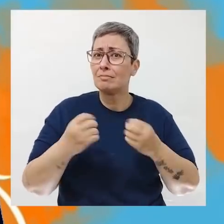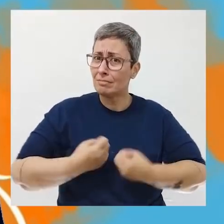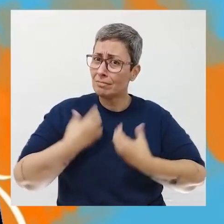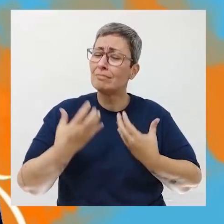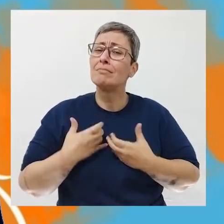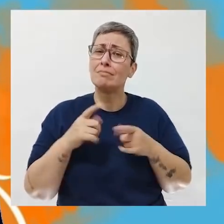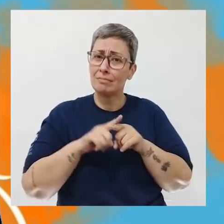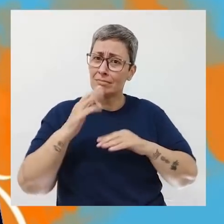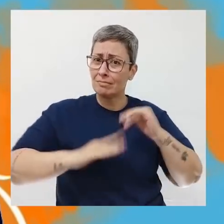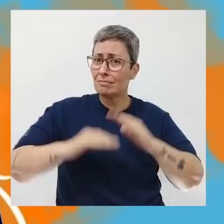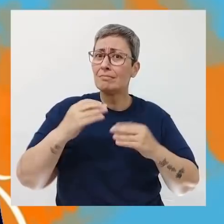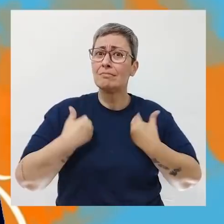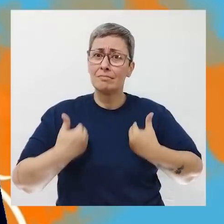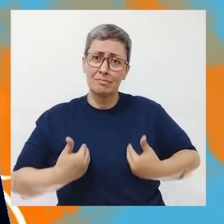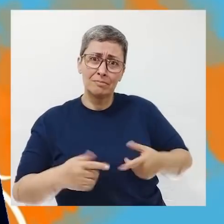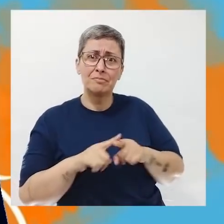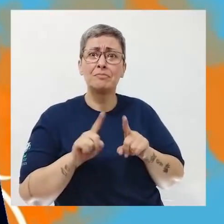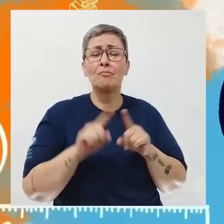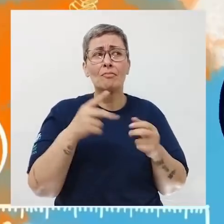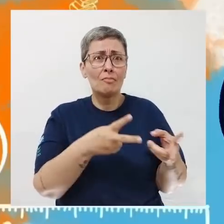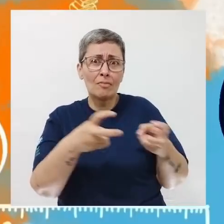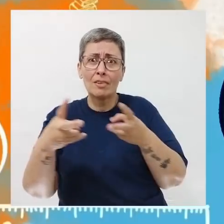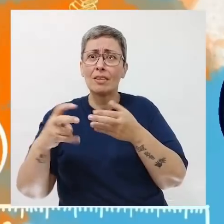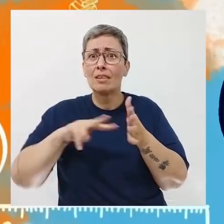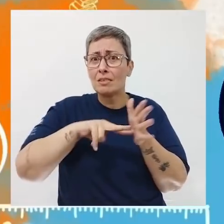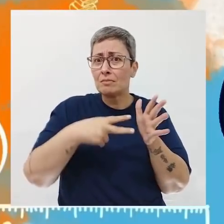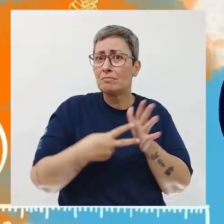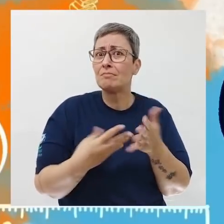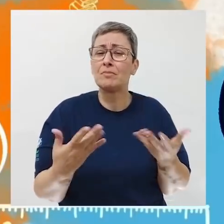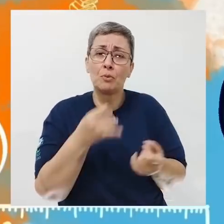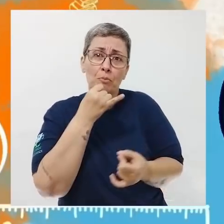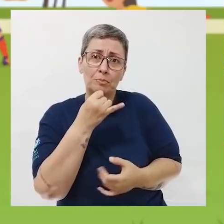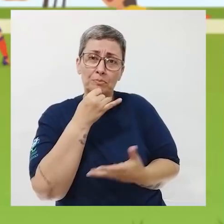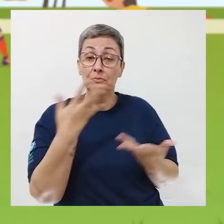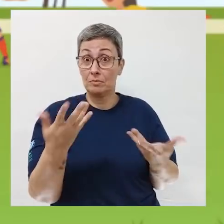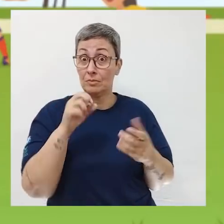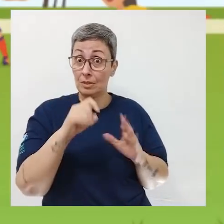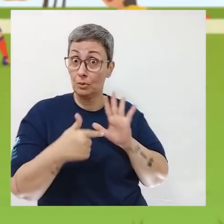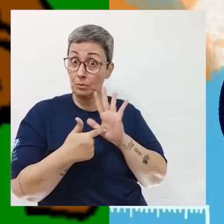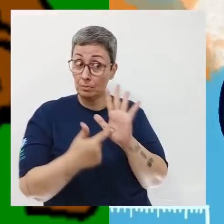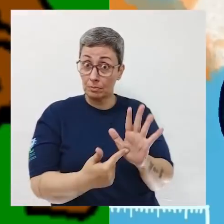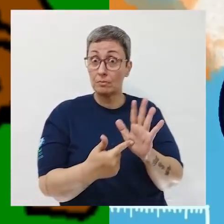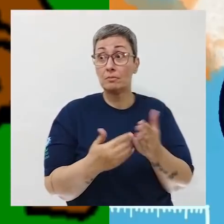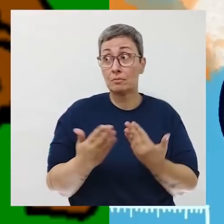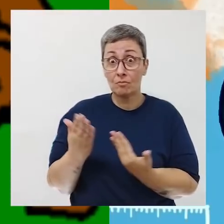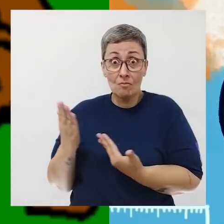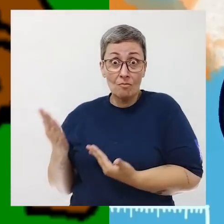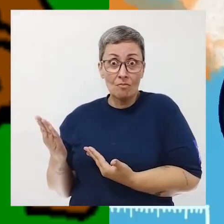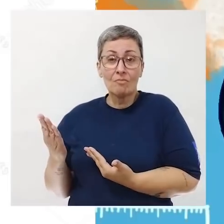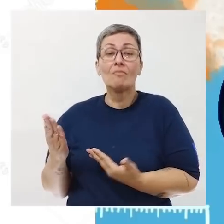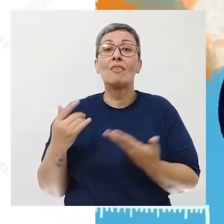comunicar através dessas práticas corporais. E também perceber os seus significados. Por exemplo, se eu mostrar essas